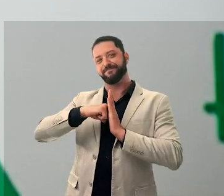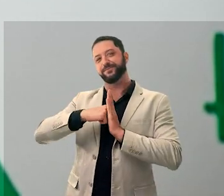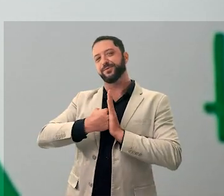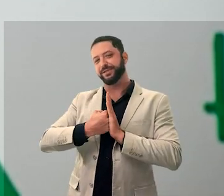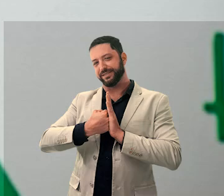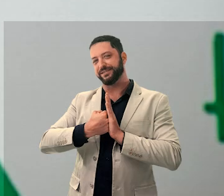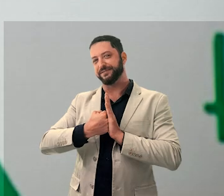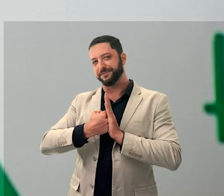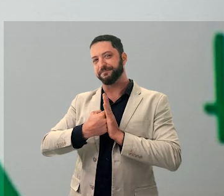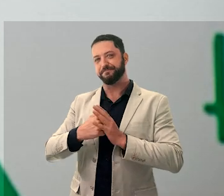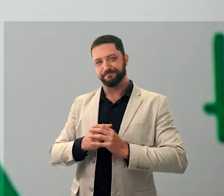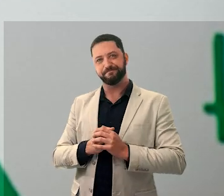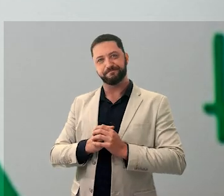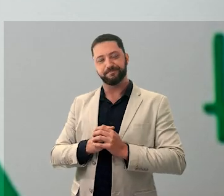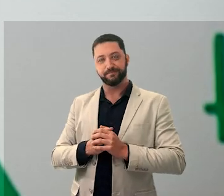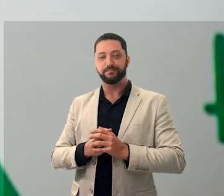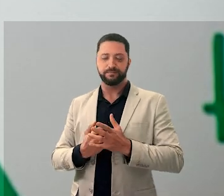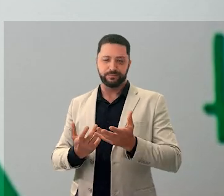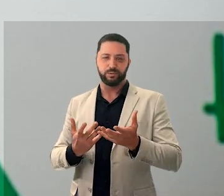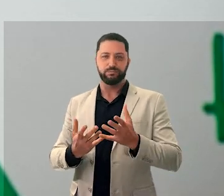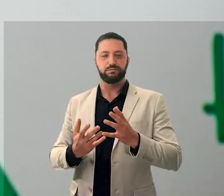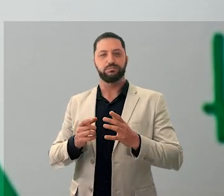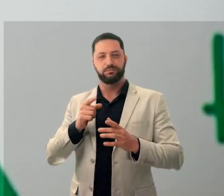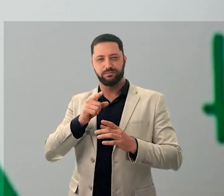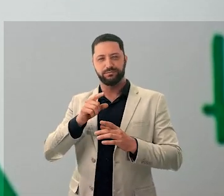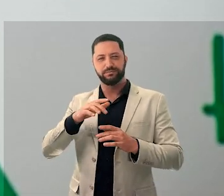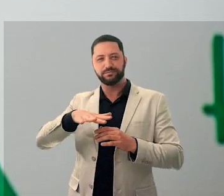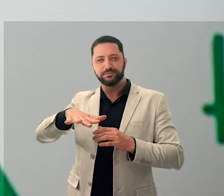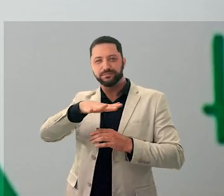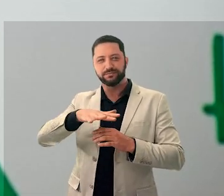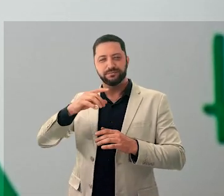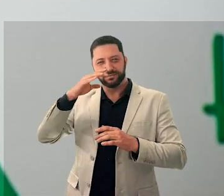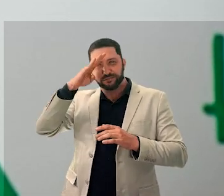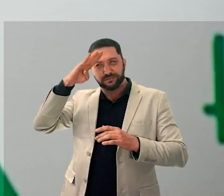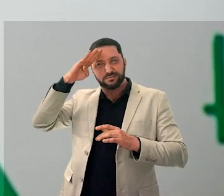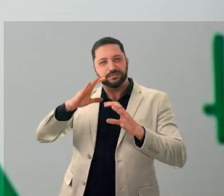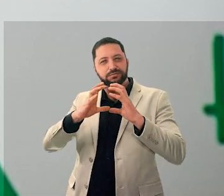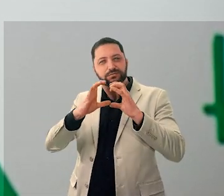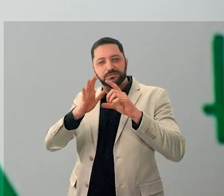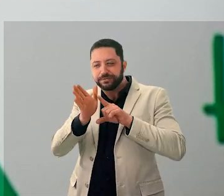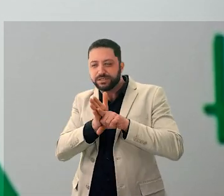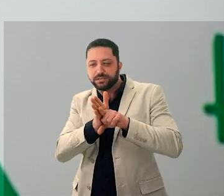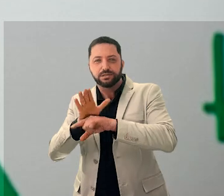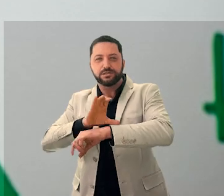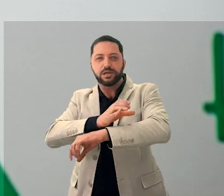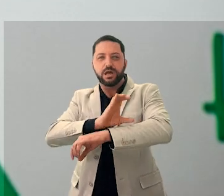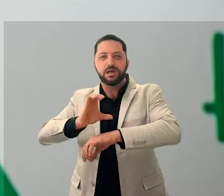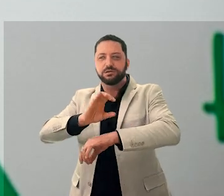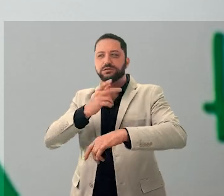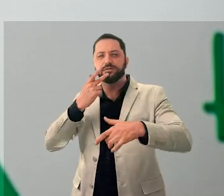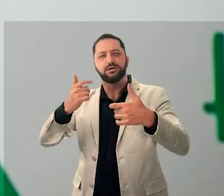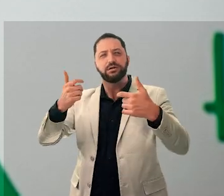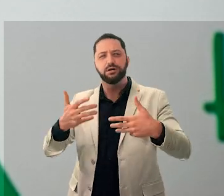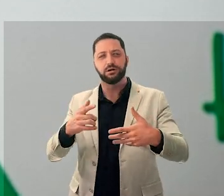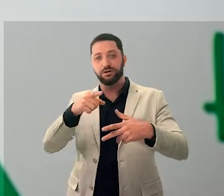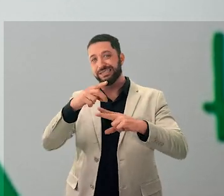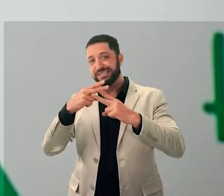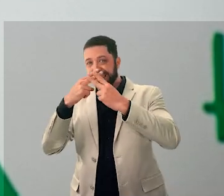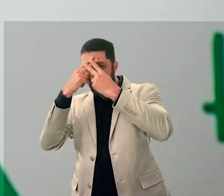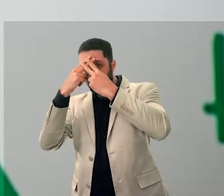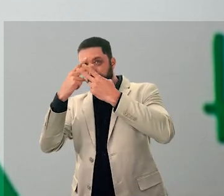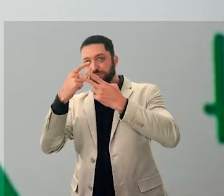bloqueado emocionalmente. Em resumo, a neurociência mostra que emoções negativas e